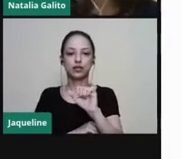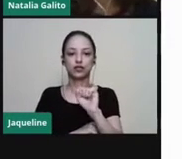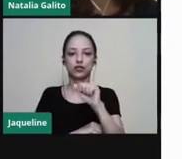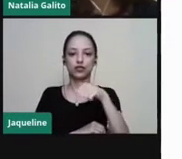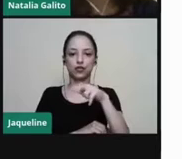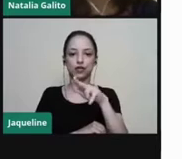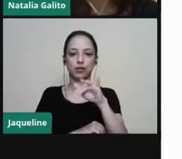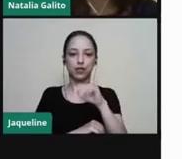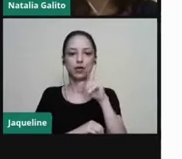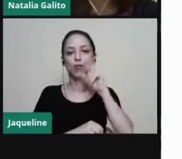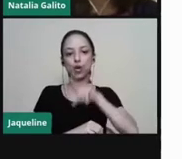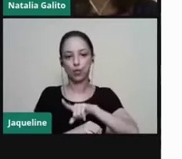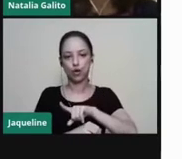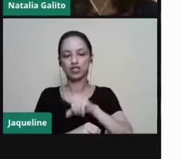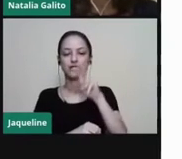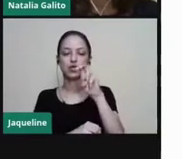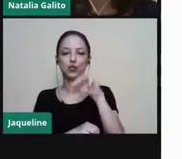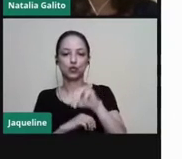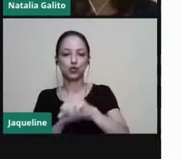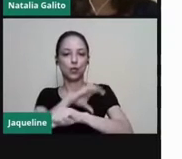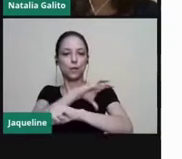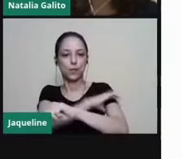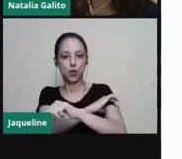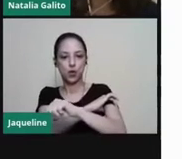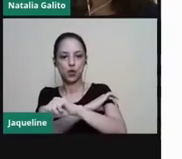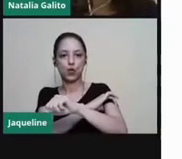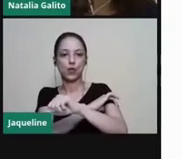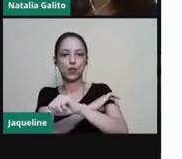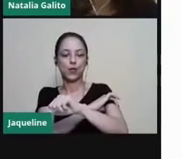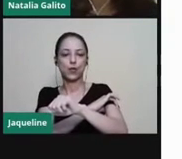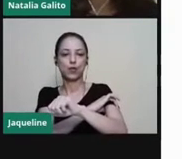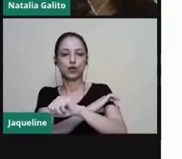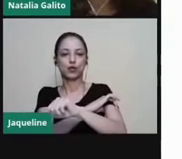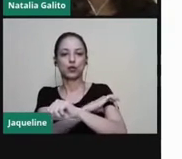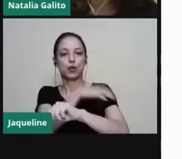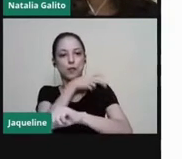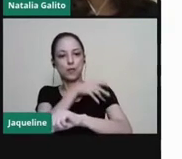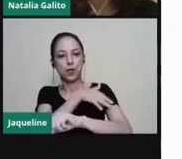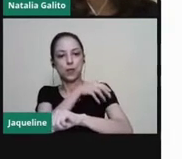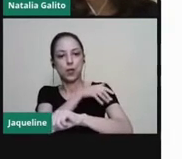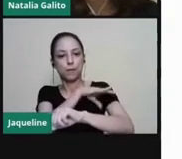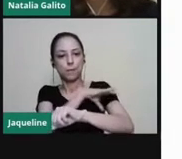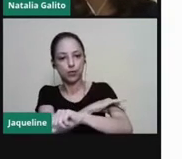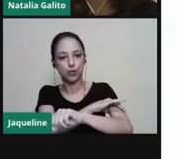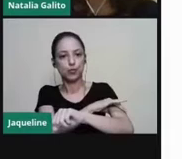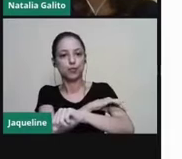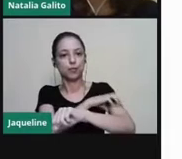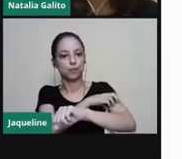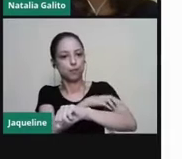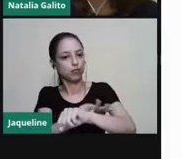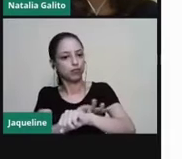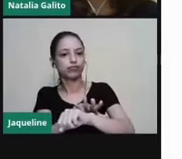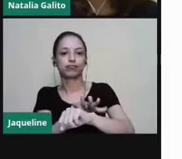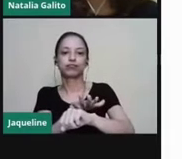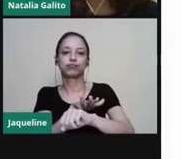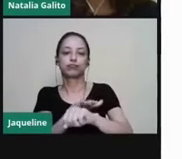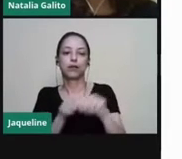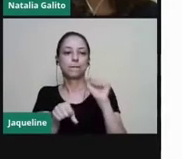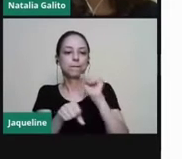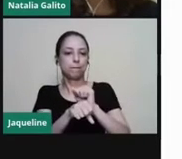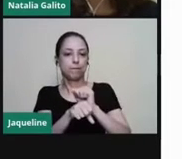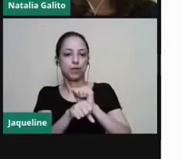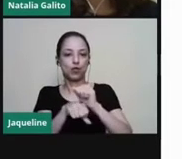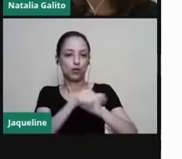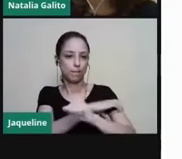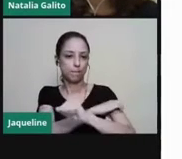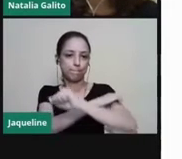Então, por 5 minutinhos, e a gente impede tanto que o sangue venoso quanto arterial passem para esse local. Quando ocorre a liberação